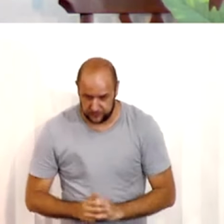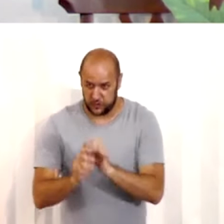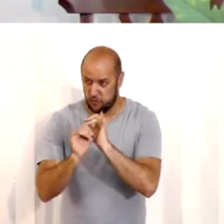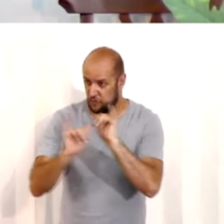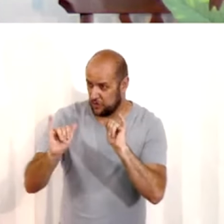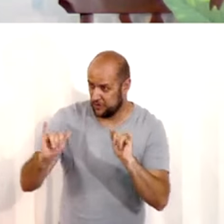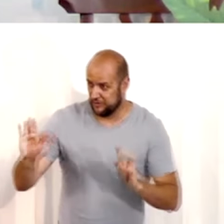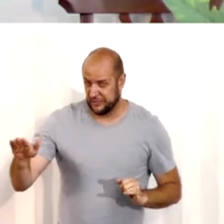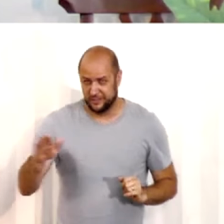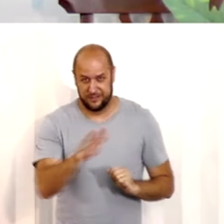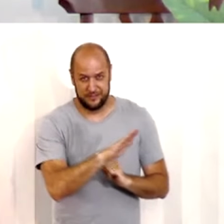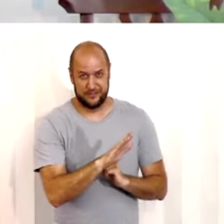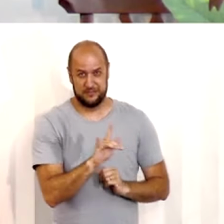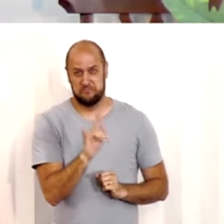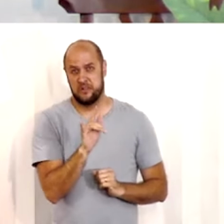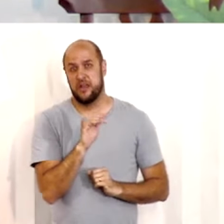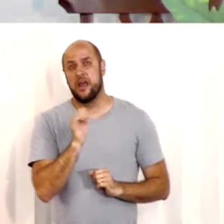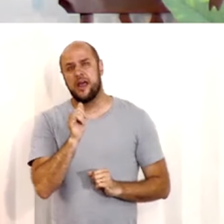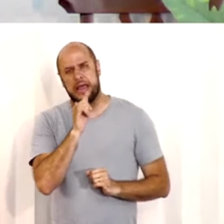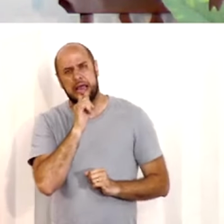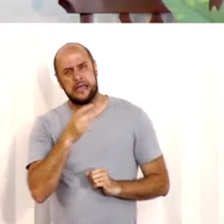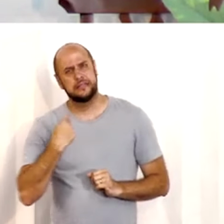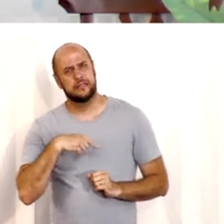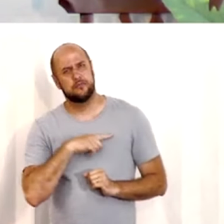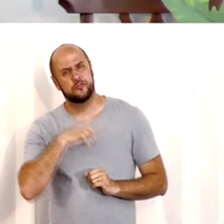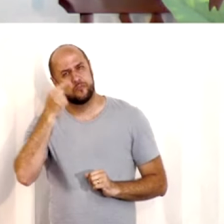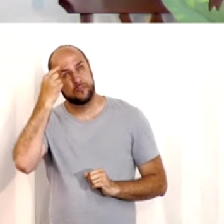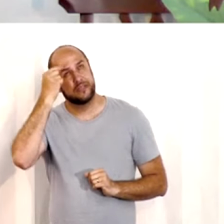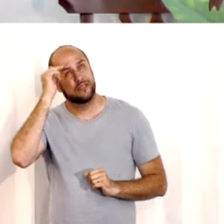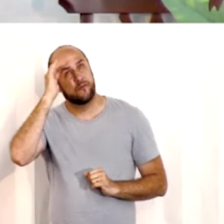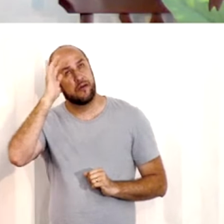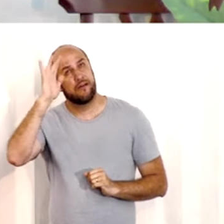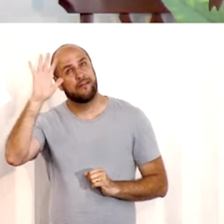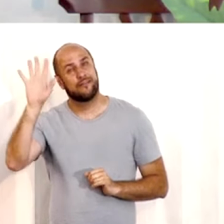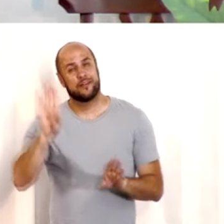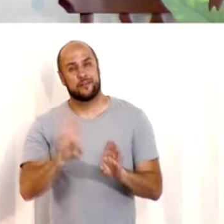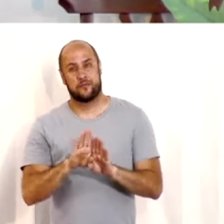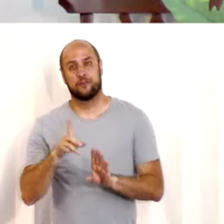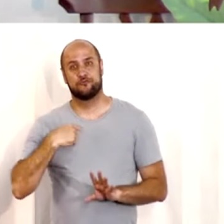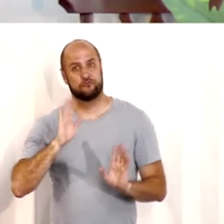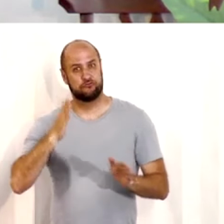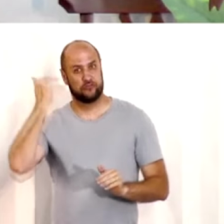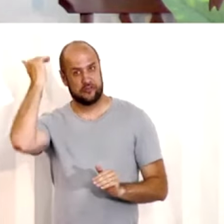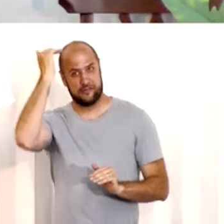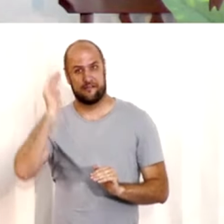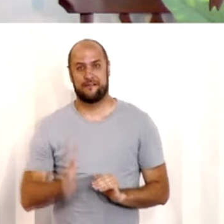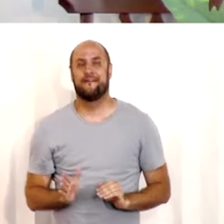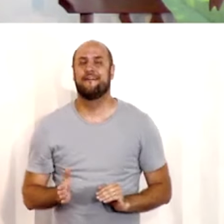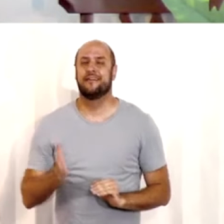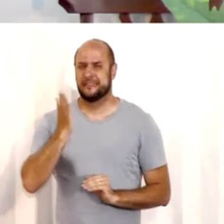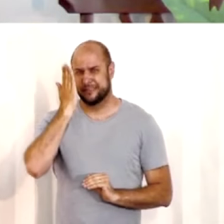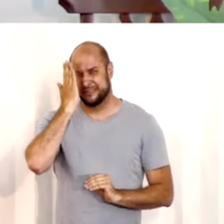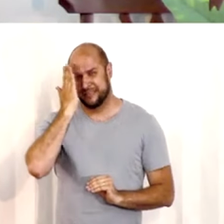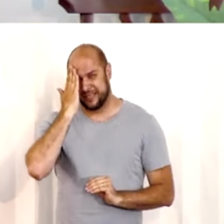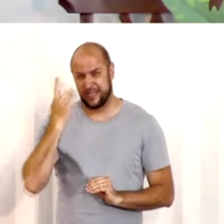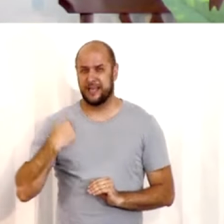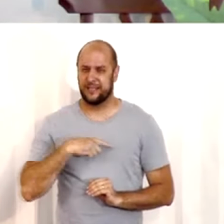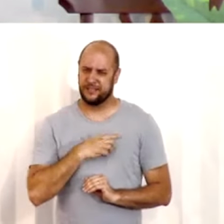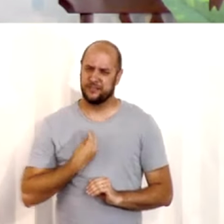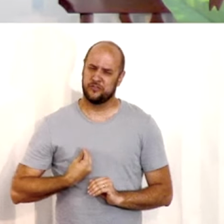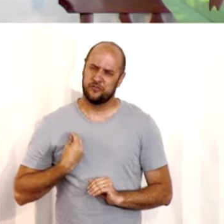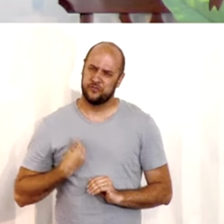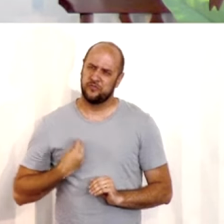crianças, isso ilustra um pouco a nossa mente também, nós os adultos, que sabemos que estamos nessa